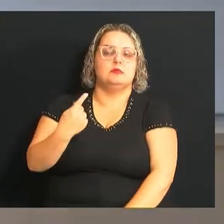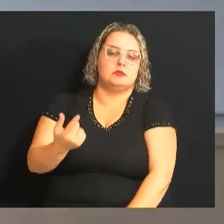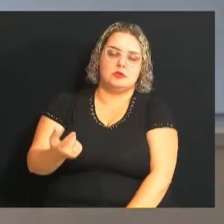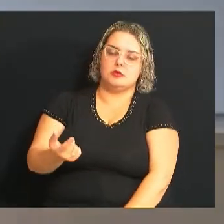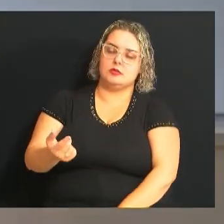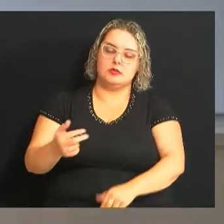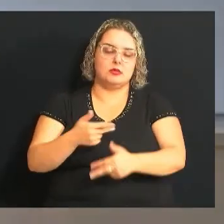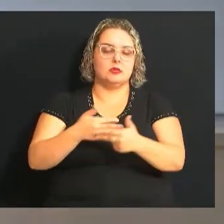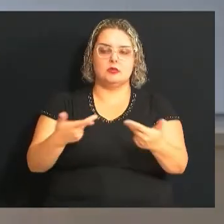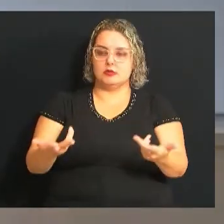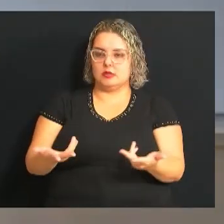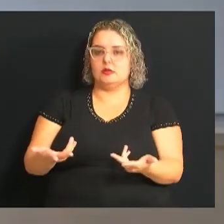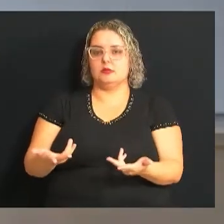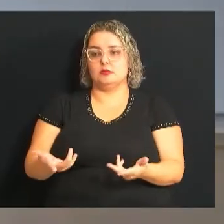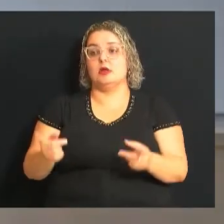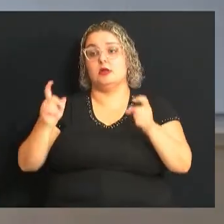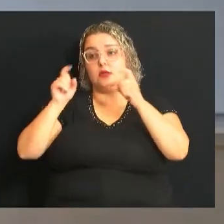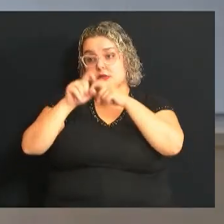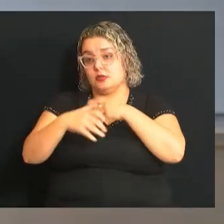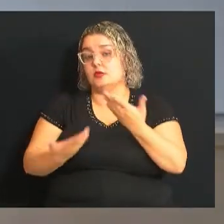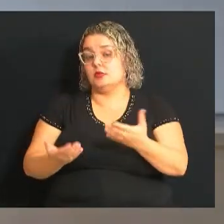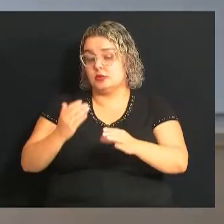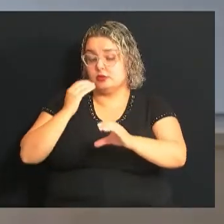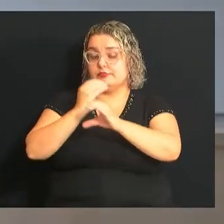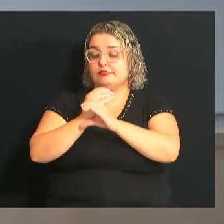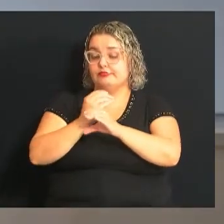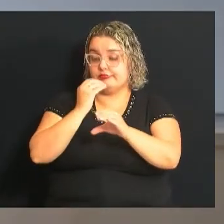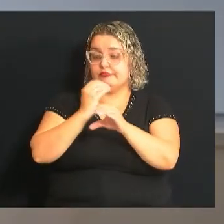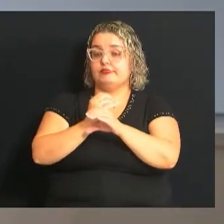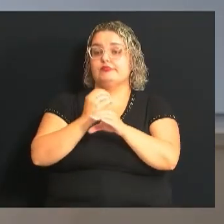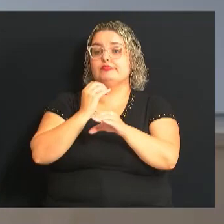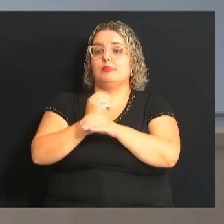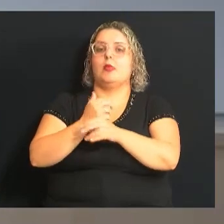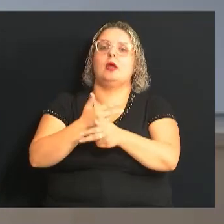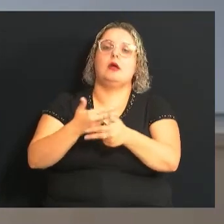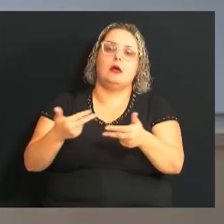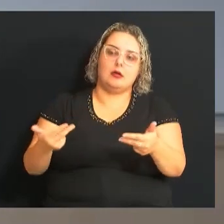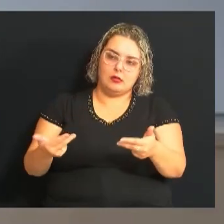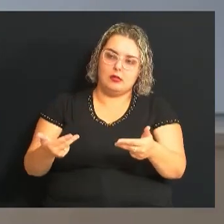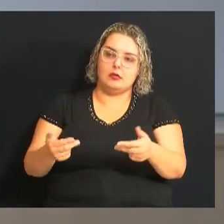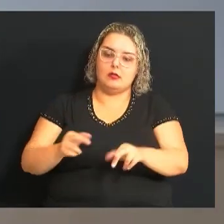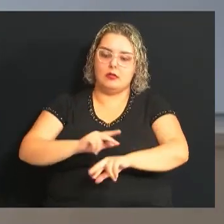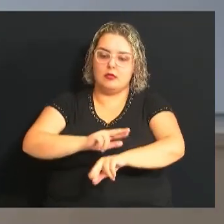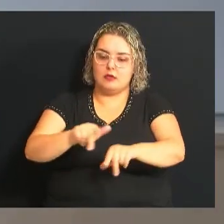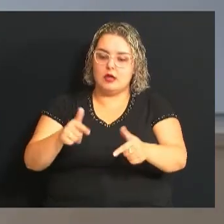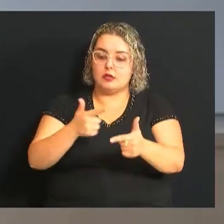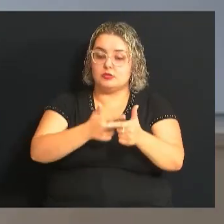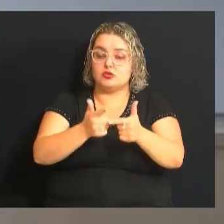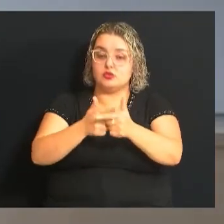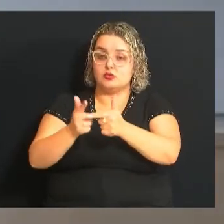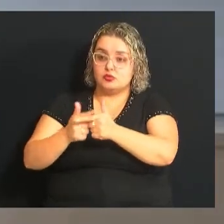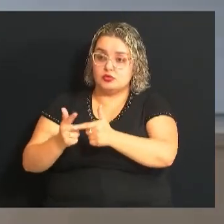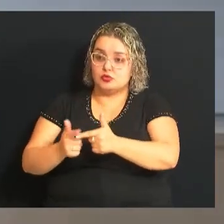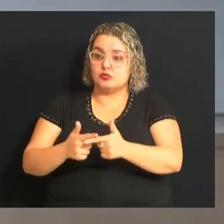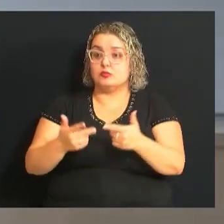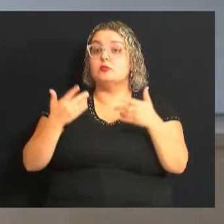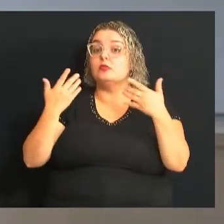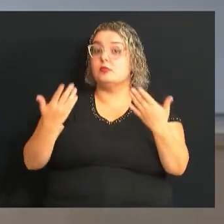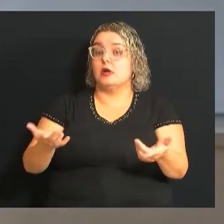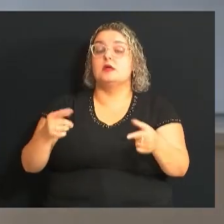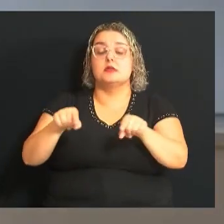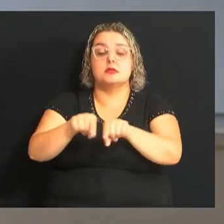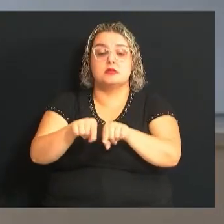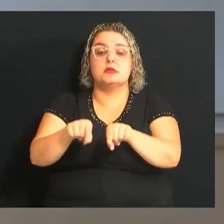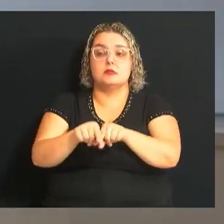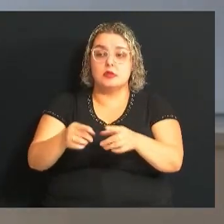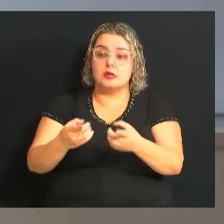Enfim, a dificuldade de se comunicar é uma coisa que causa muitos conflitos, mas também um